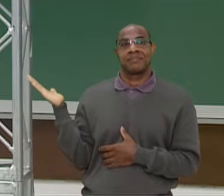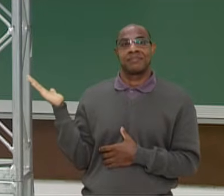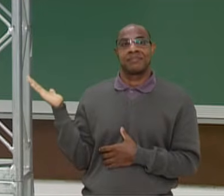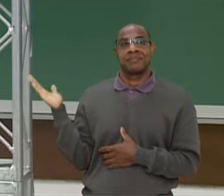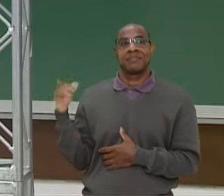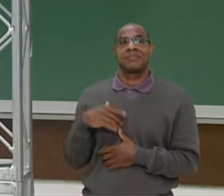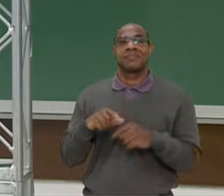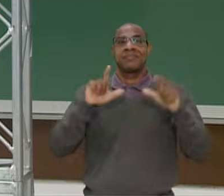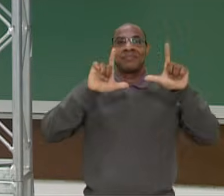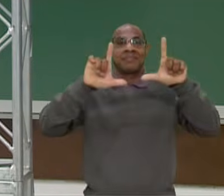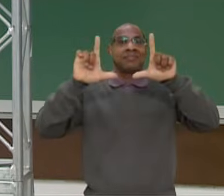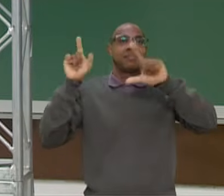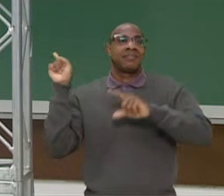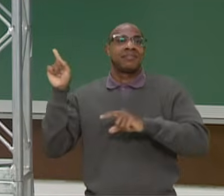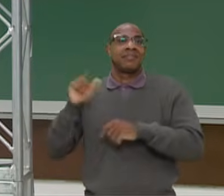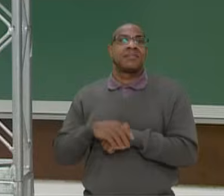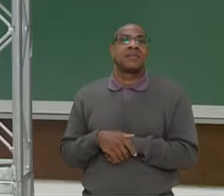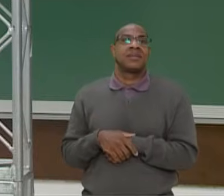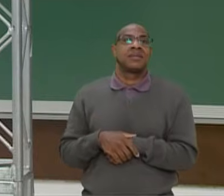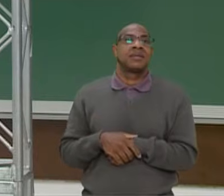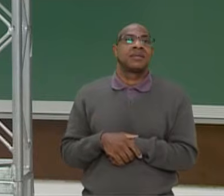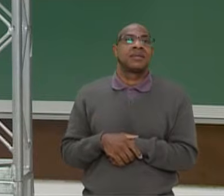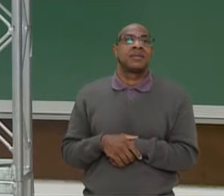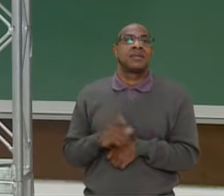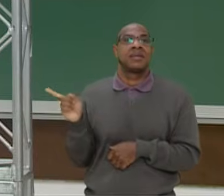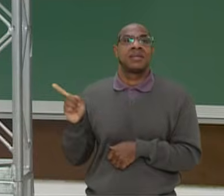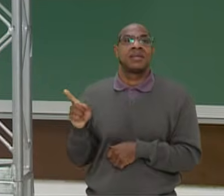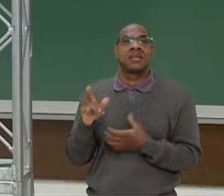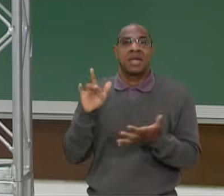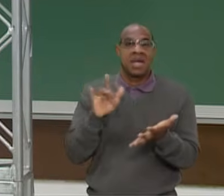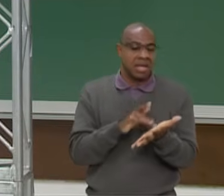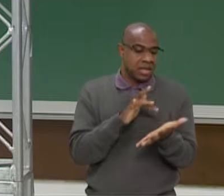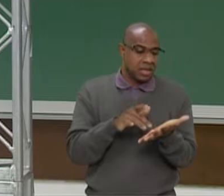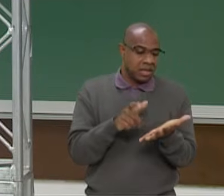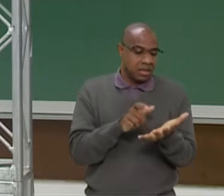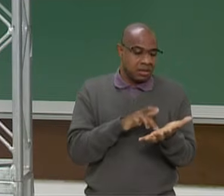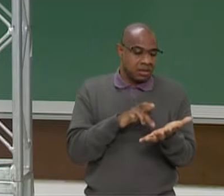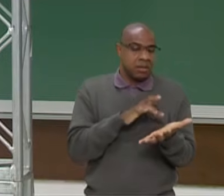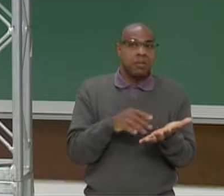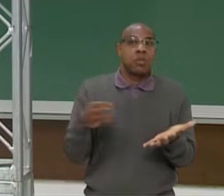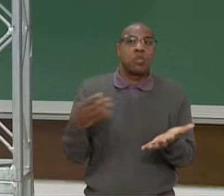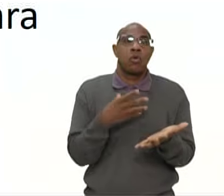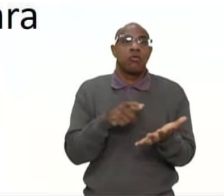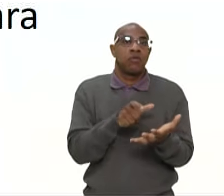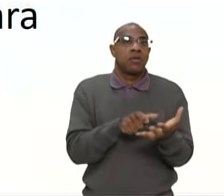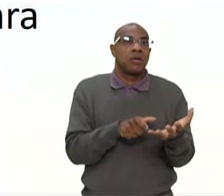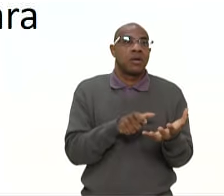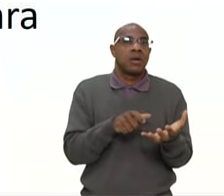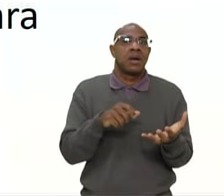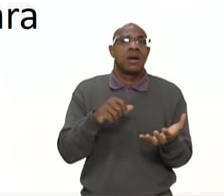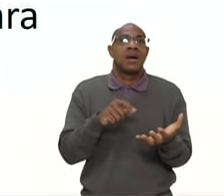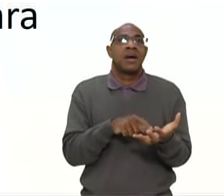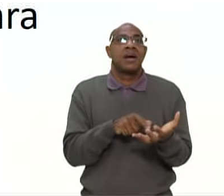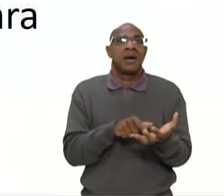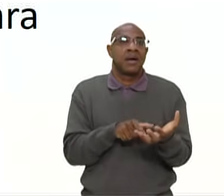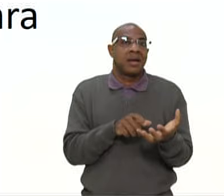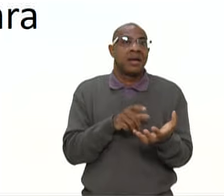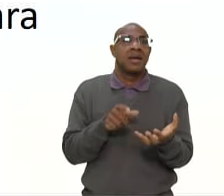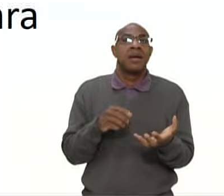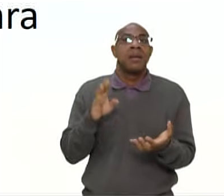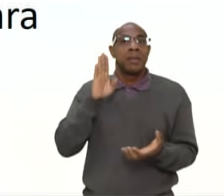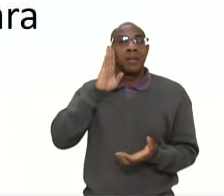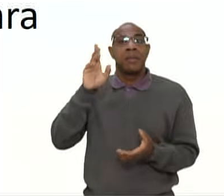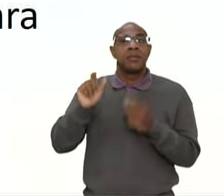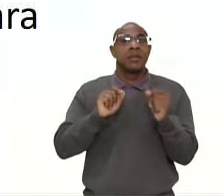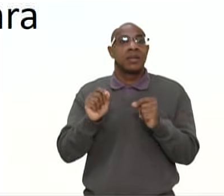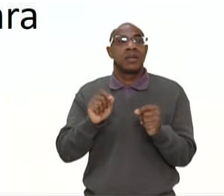uma chargezinha, né? Esse iPod novo tem mais de 1000 funções. E aí o produtor ali, né?